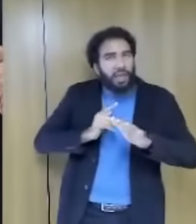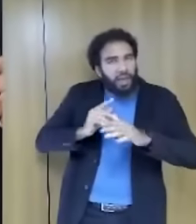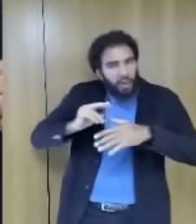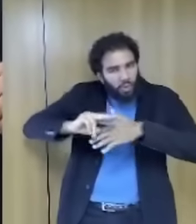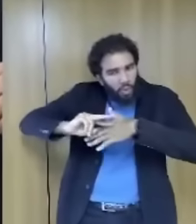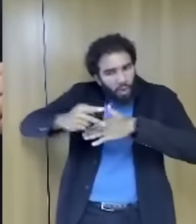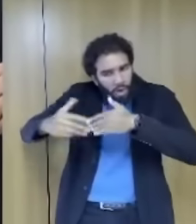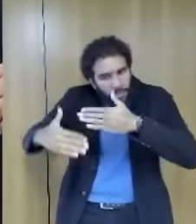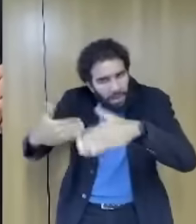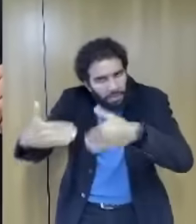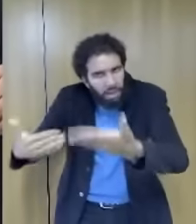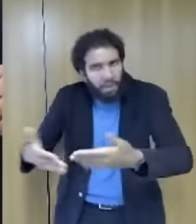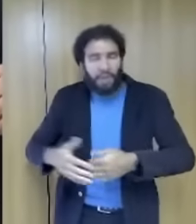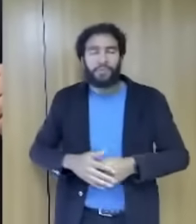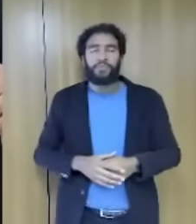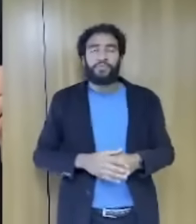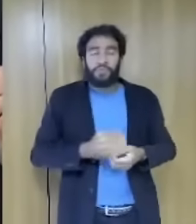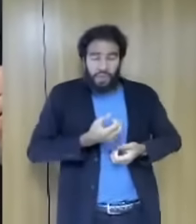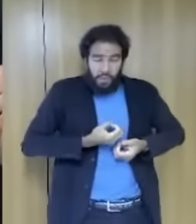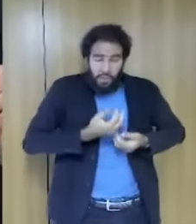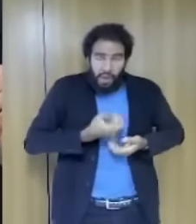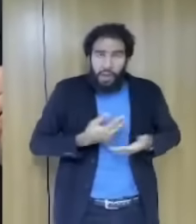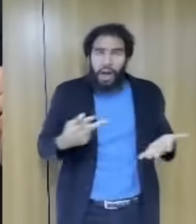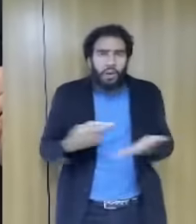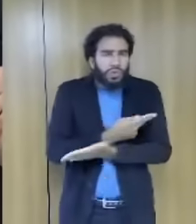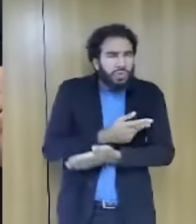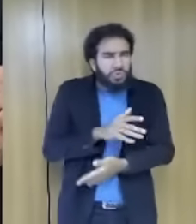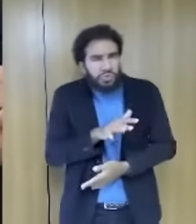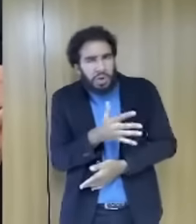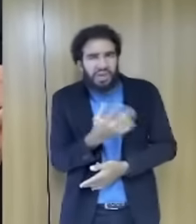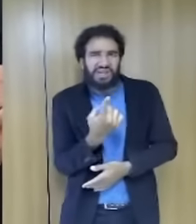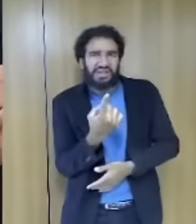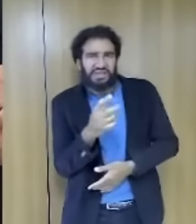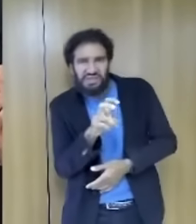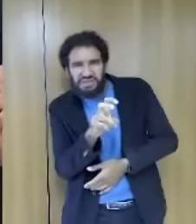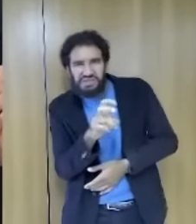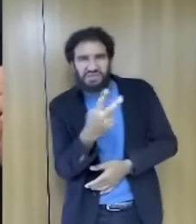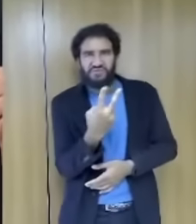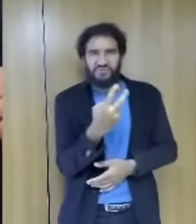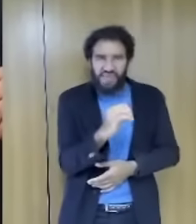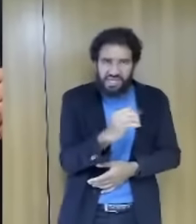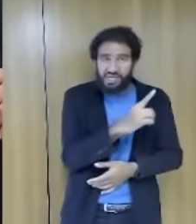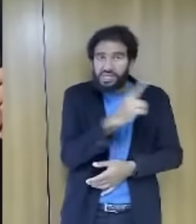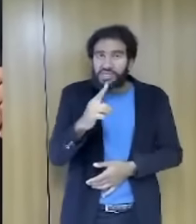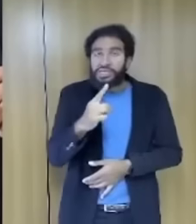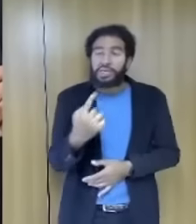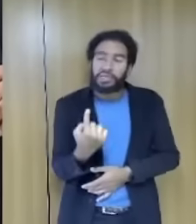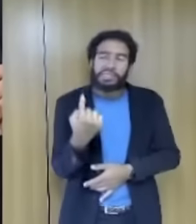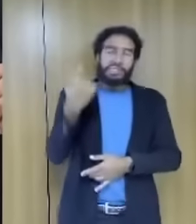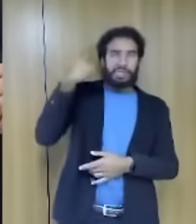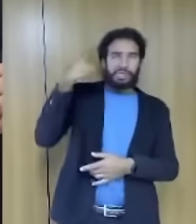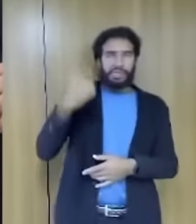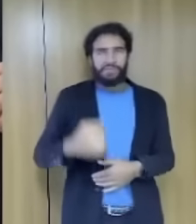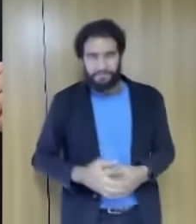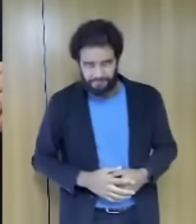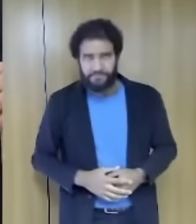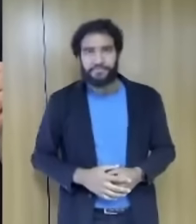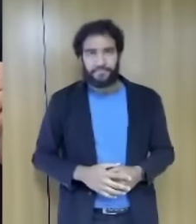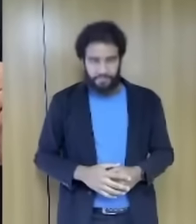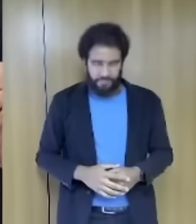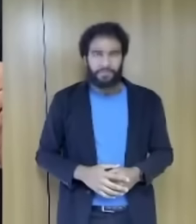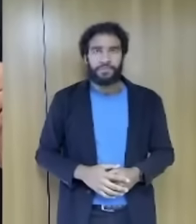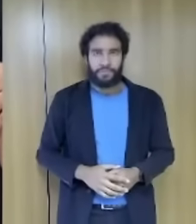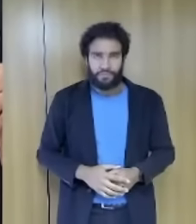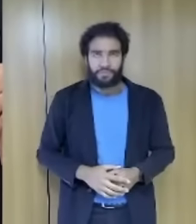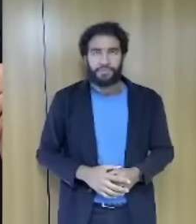Essa colaboração premiada ocorreu há aproximadamente 15, 20 dias atrás. Ela foi